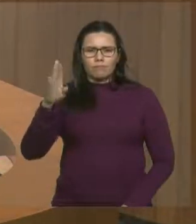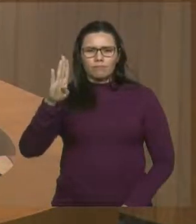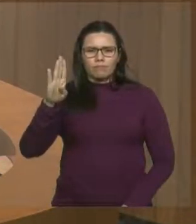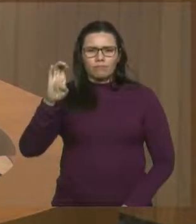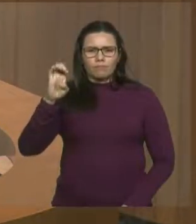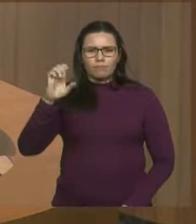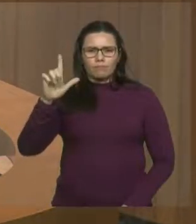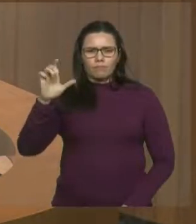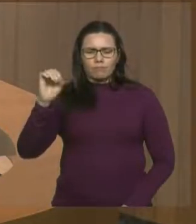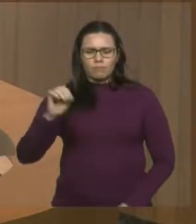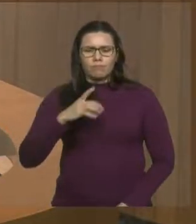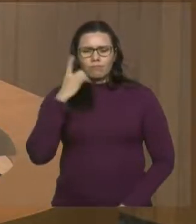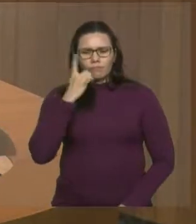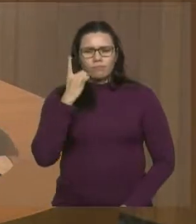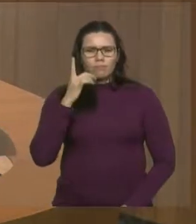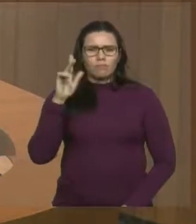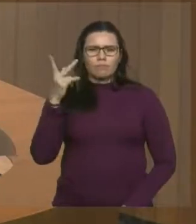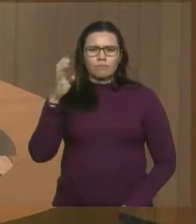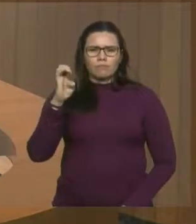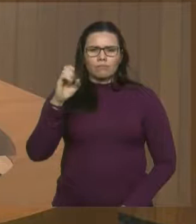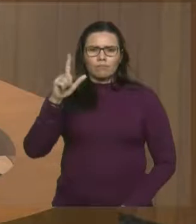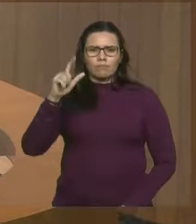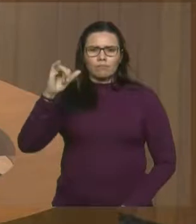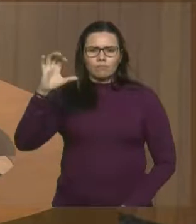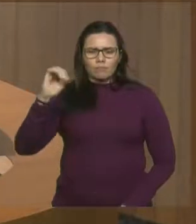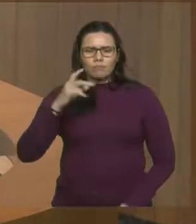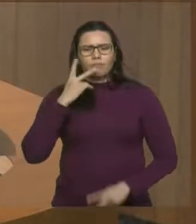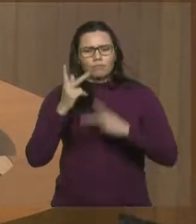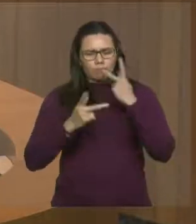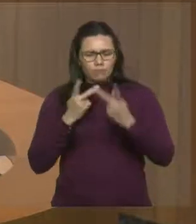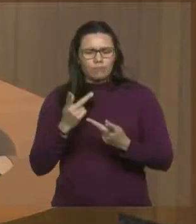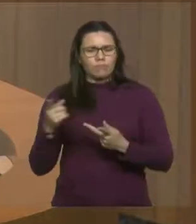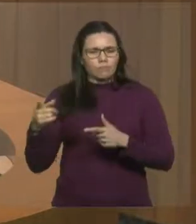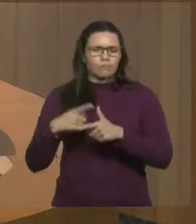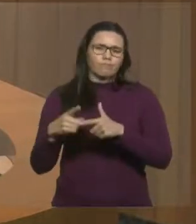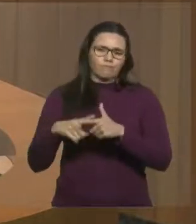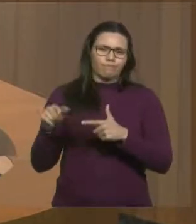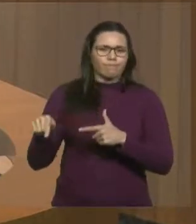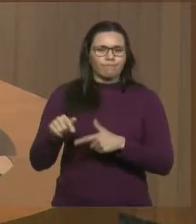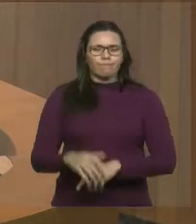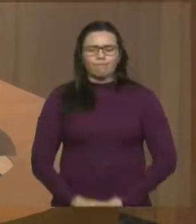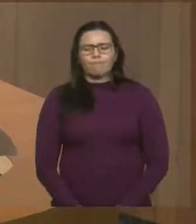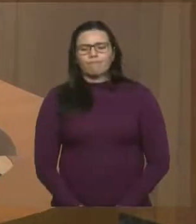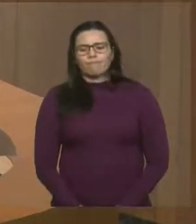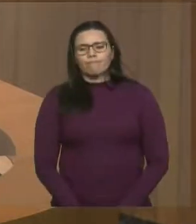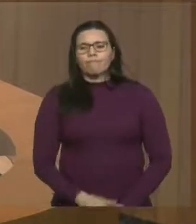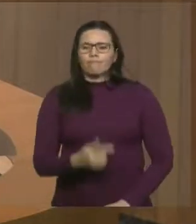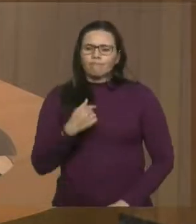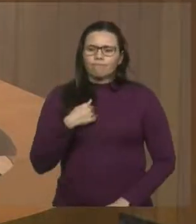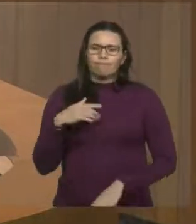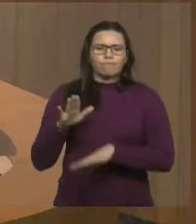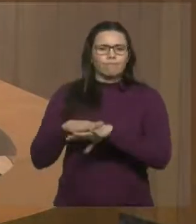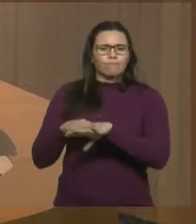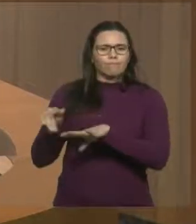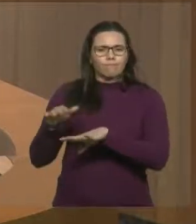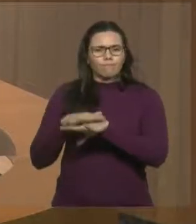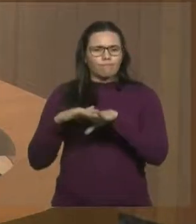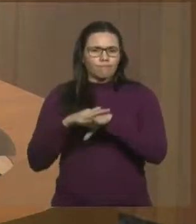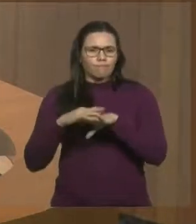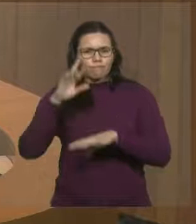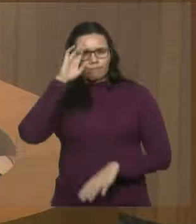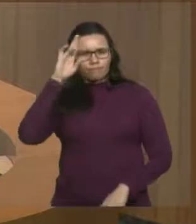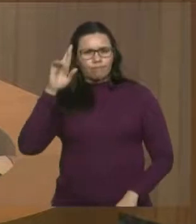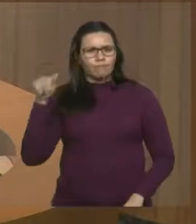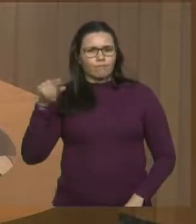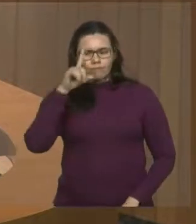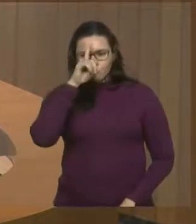levantou esse problema mais cedo, durante o pequeno expediente, e nós tivemos a oportunidade de conversar tanto com a direção do